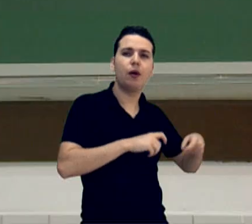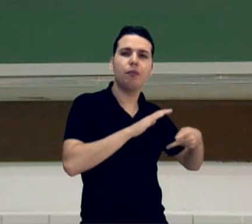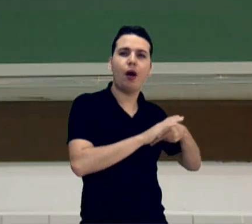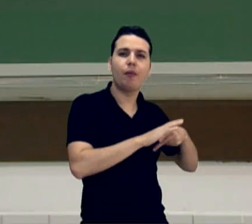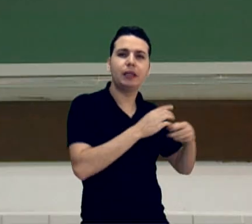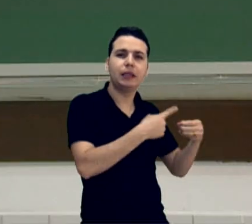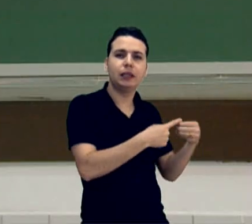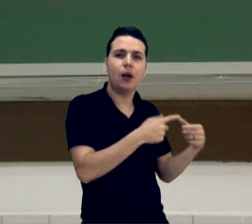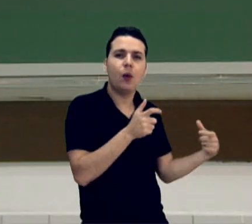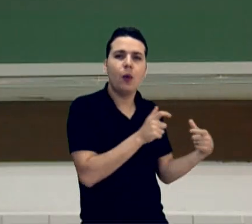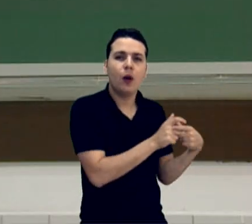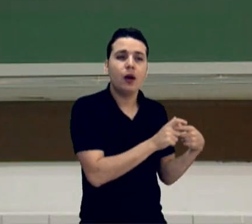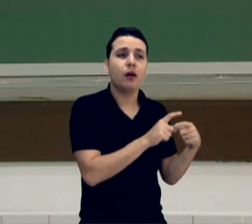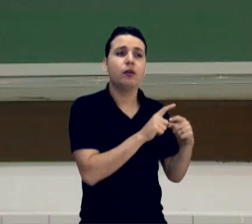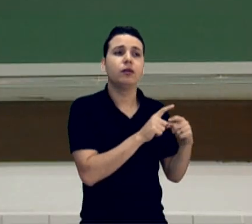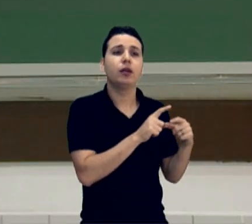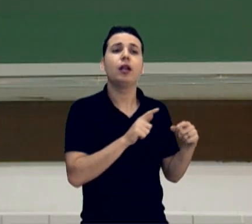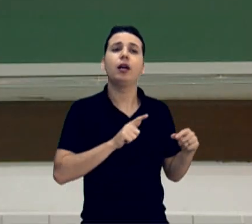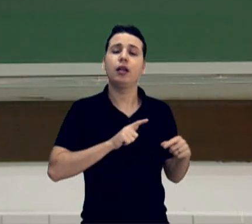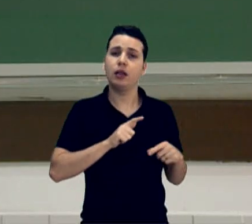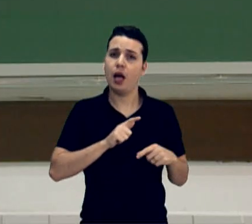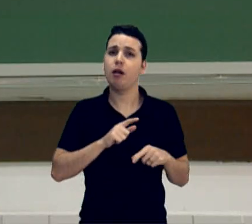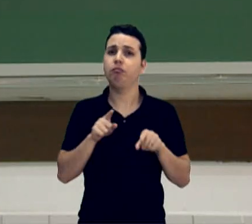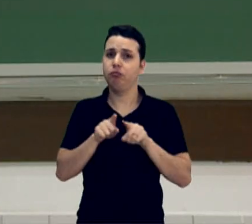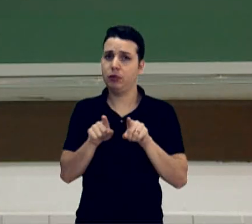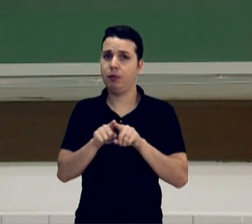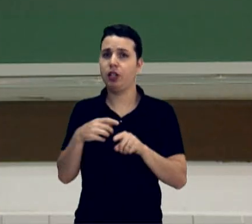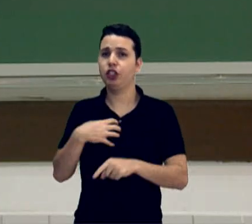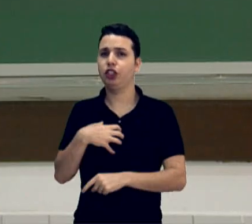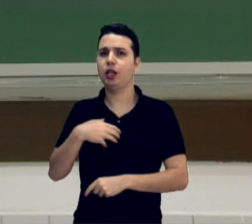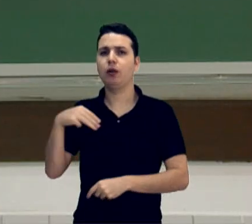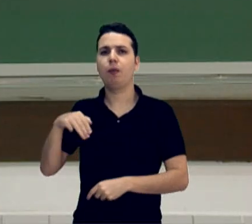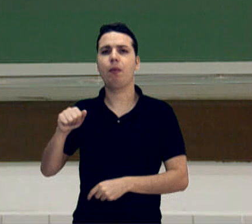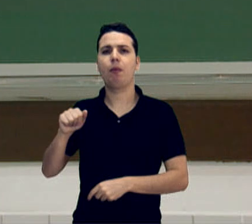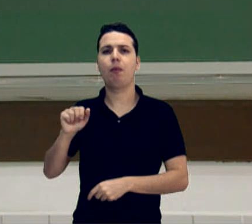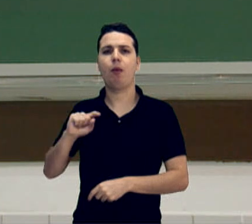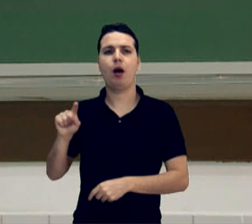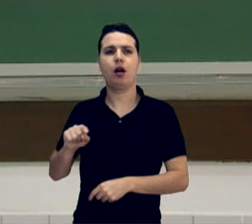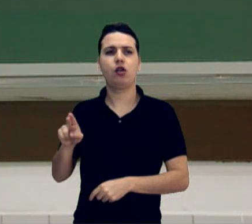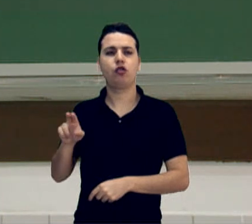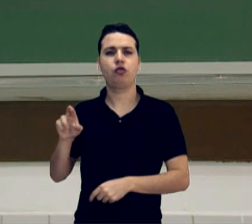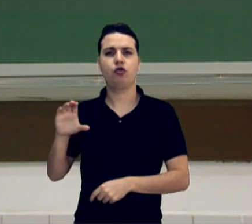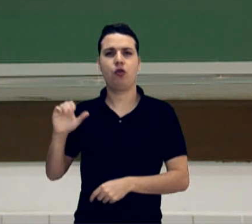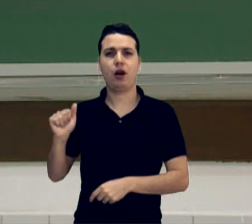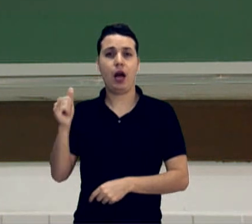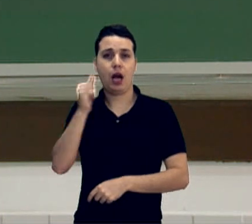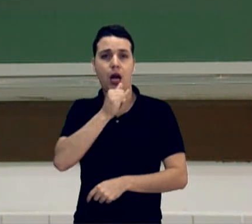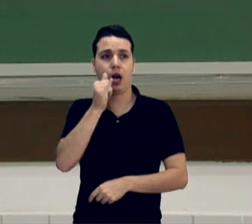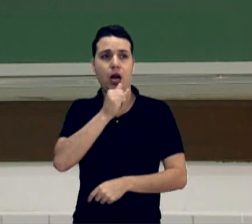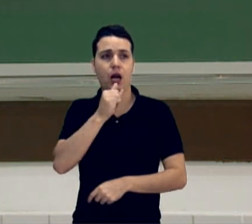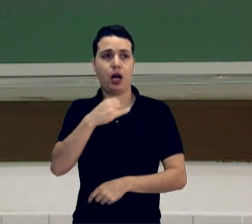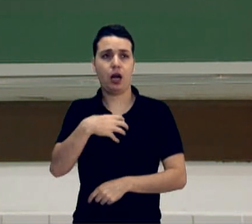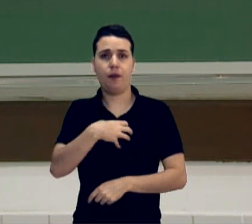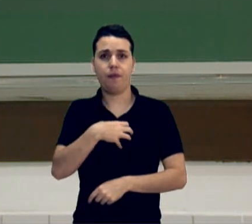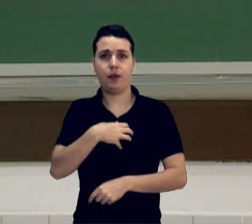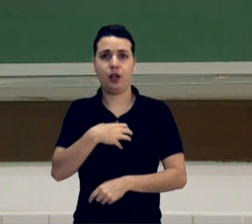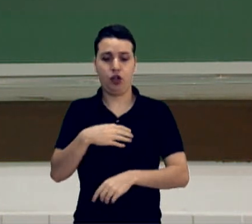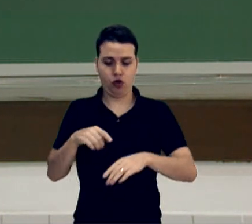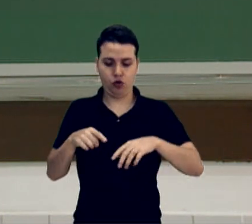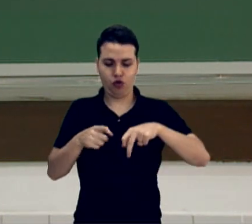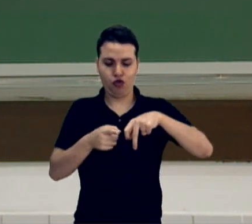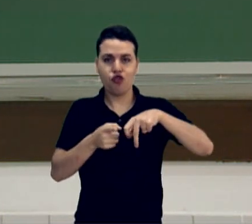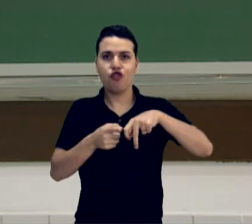também temos a rancheira com uma característica de mazurca. Mazurca na Itália é dançada com os joelhos bem